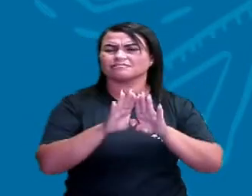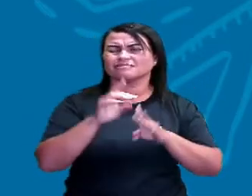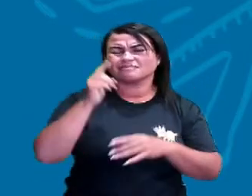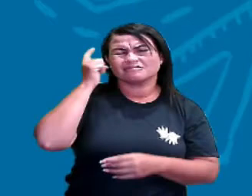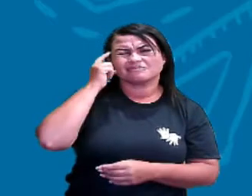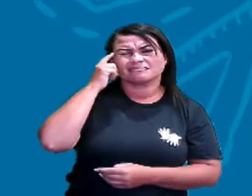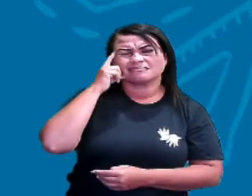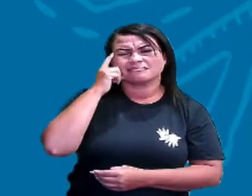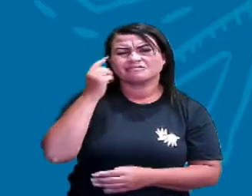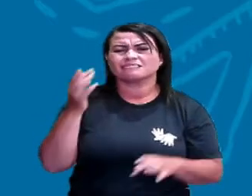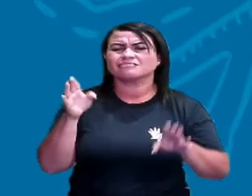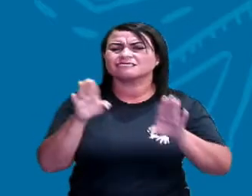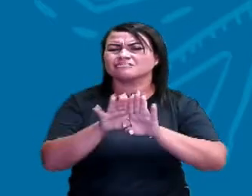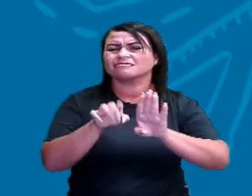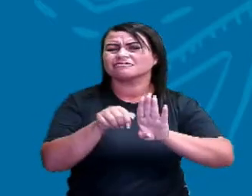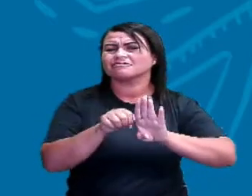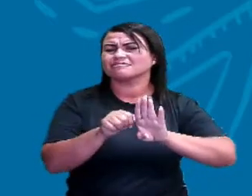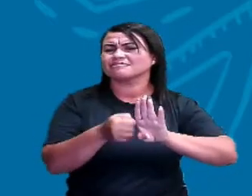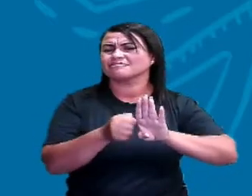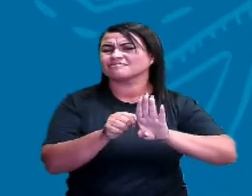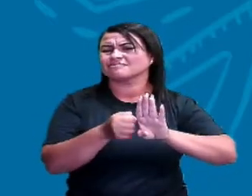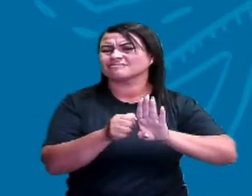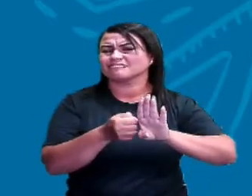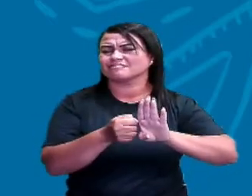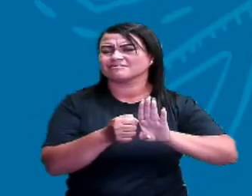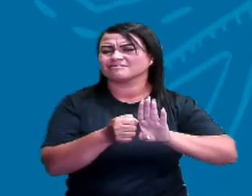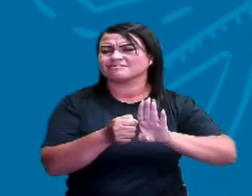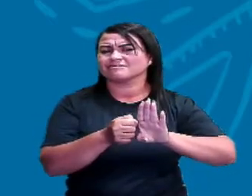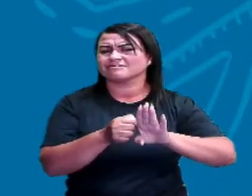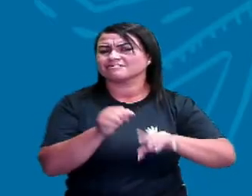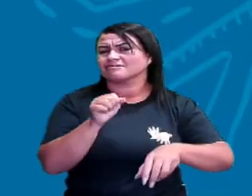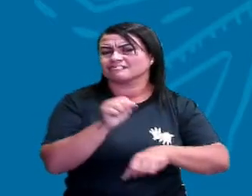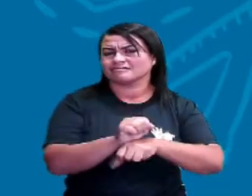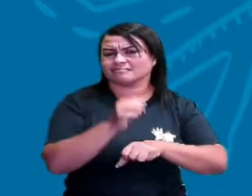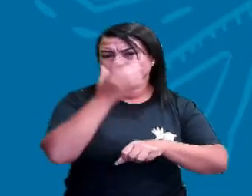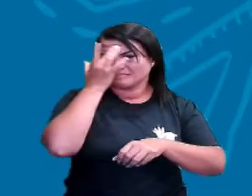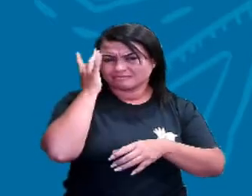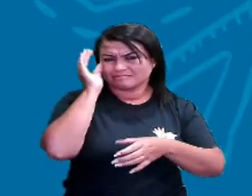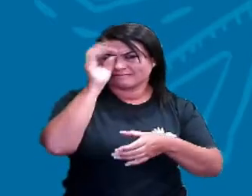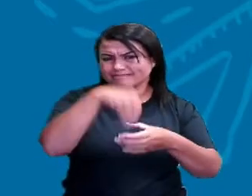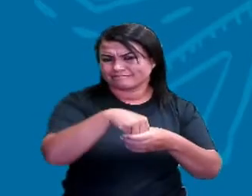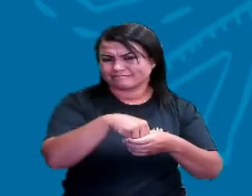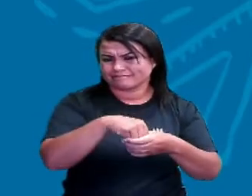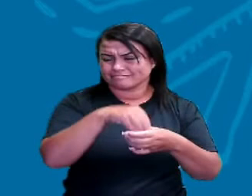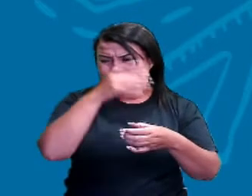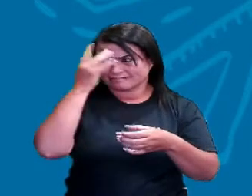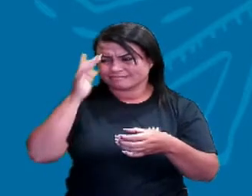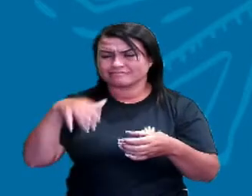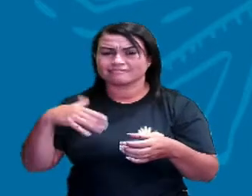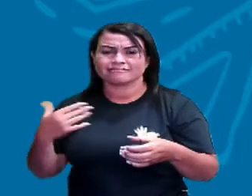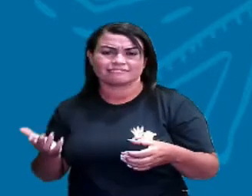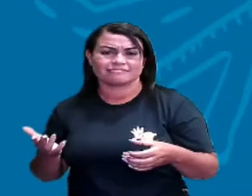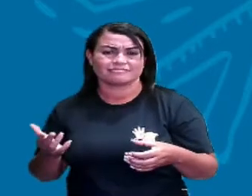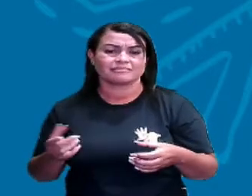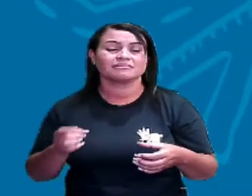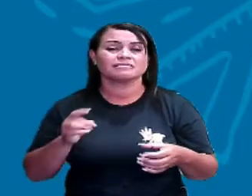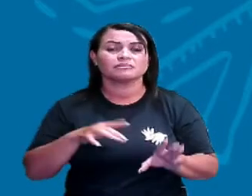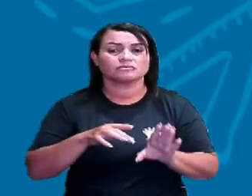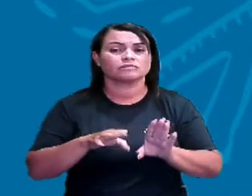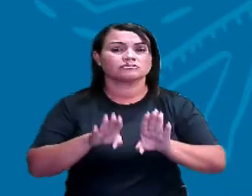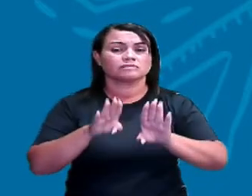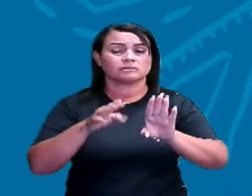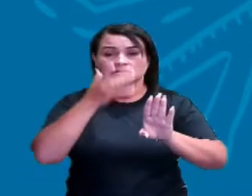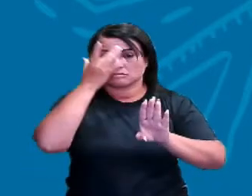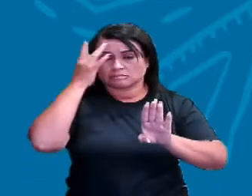lá trancadinha, ninguém nem saía e nem fechava, né? Ou se ela emperrasse, ela só emperra mesmo quando alguém machuca ela. Quando